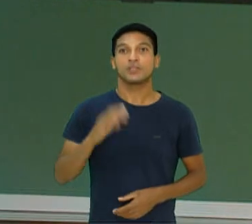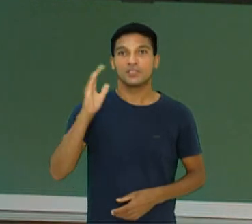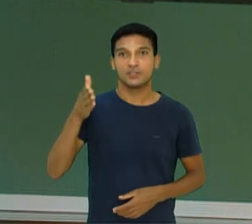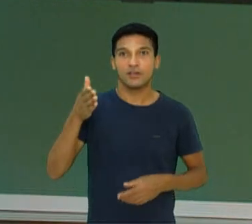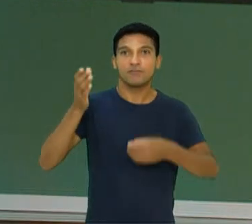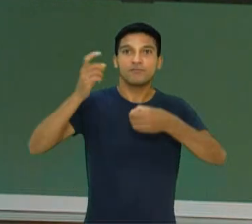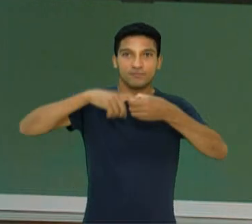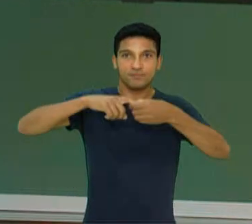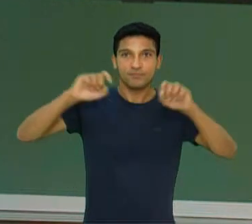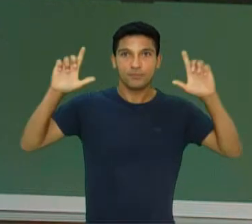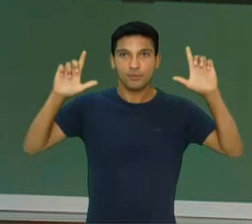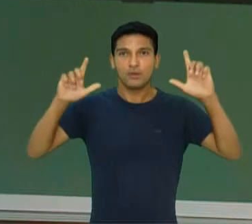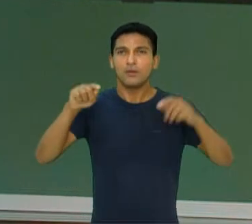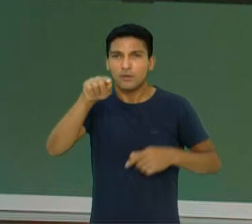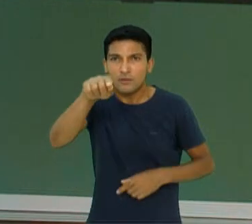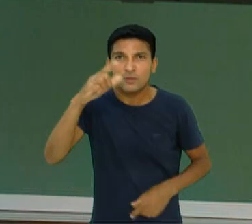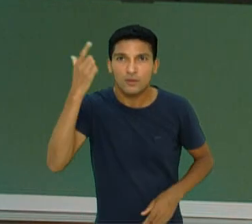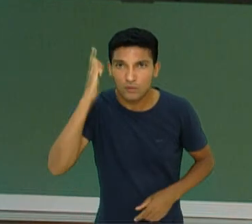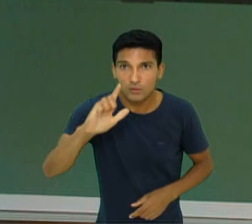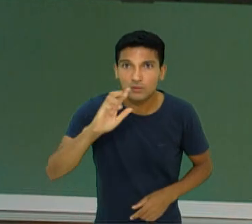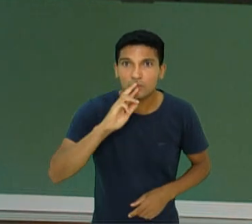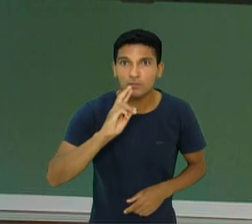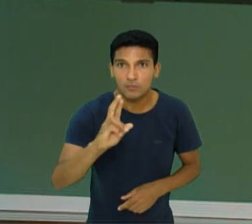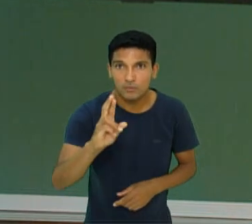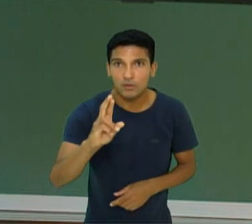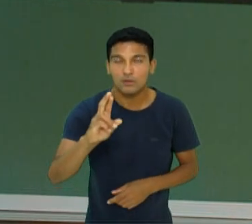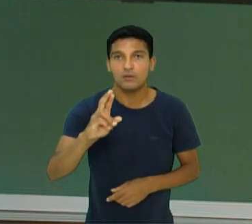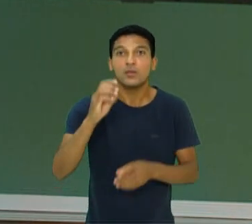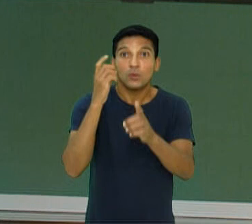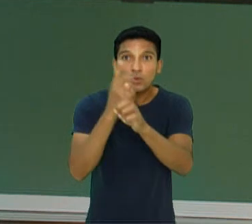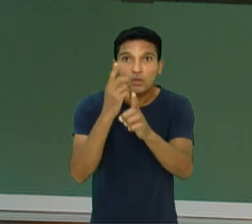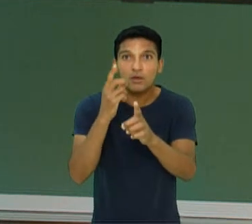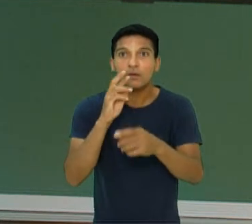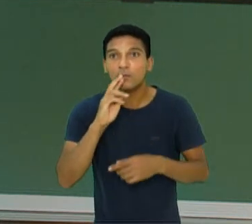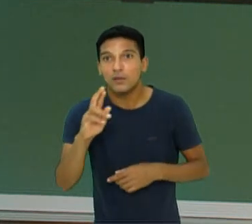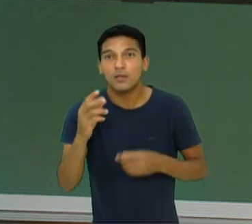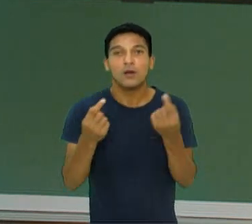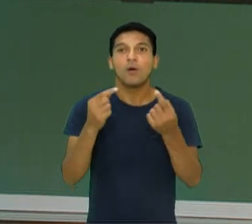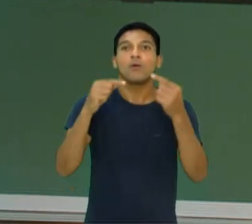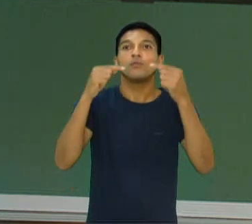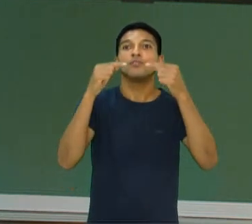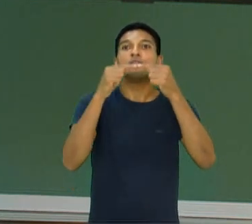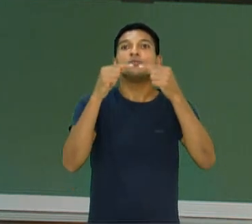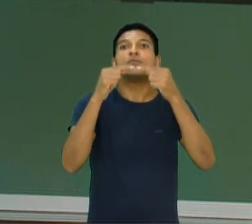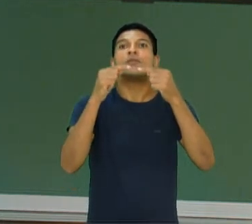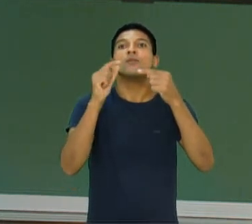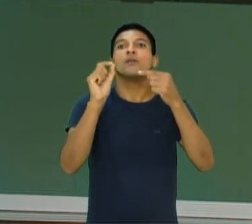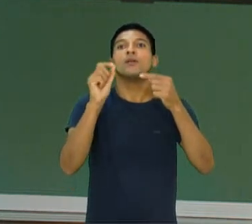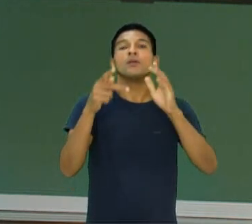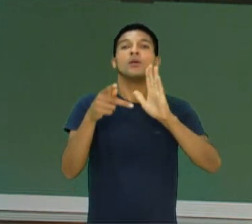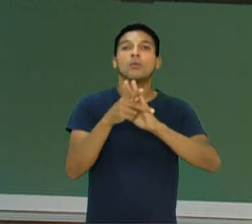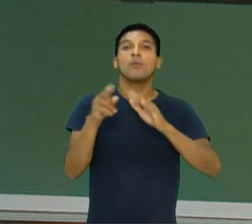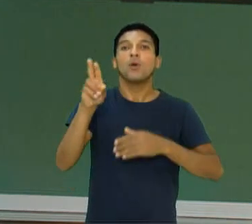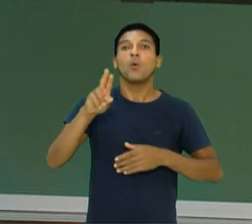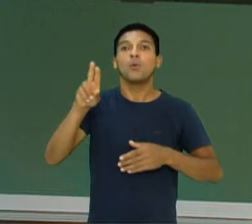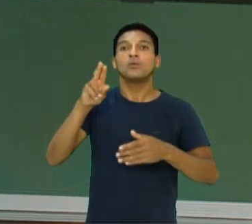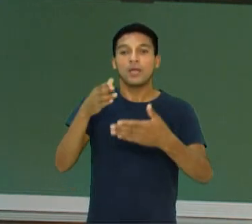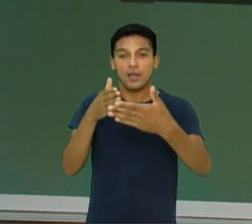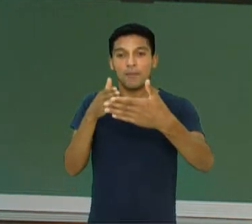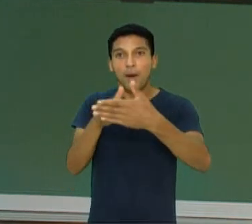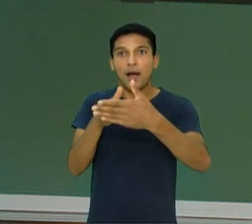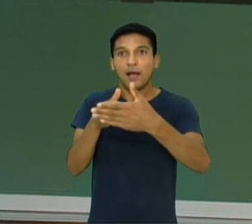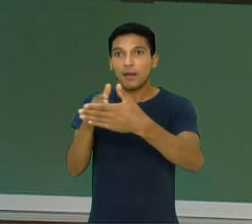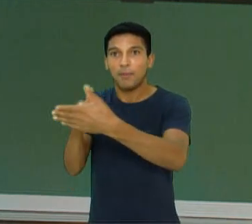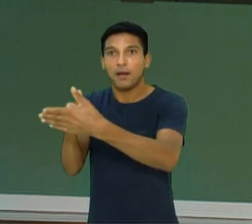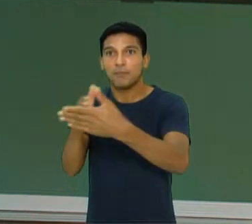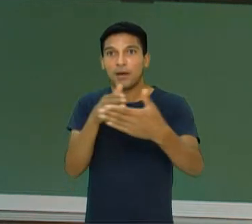Já voltamos. Você conseguiu responder? Descobriu qual é a modalidade que usa elementos